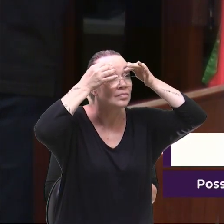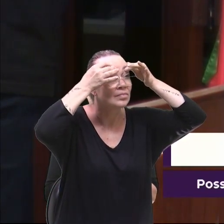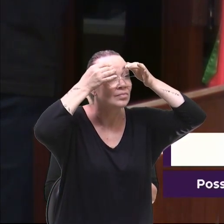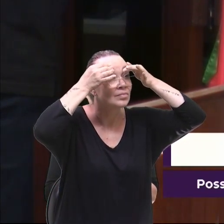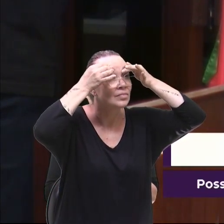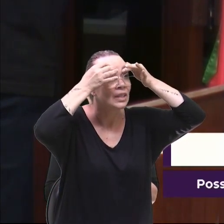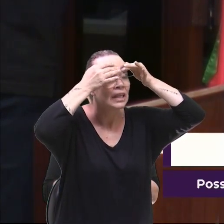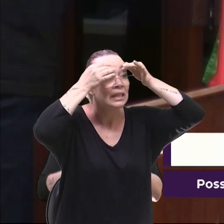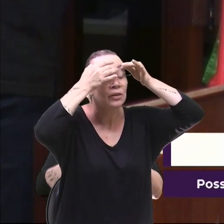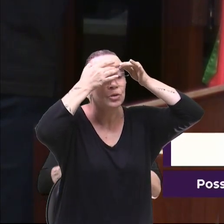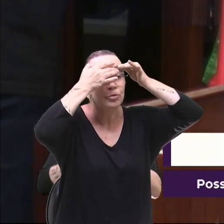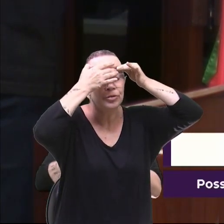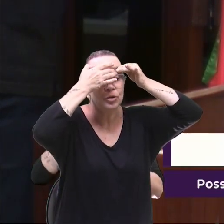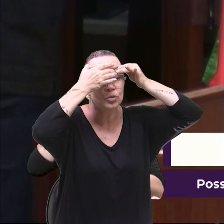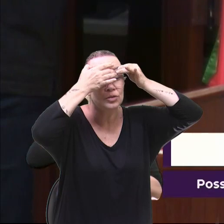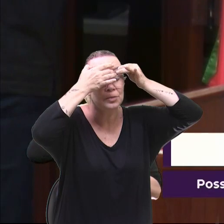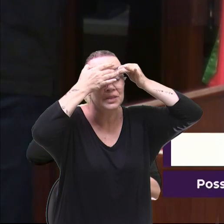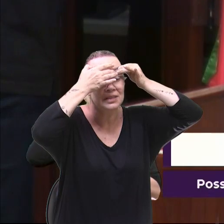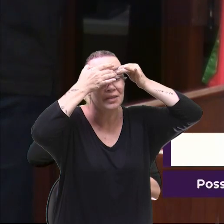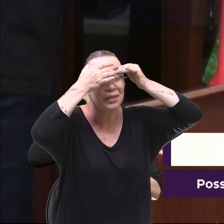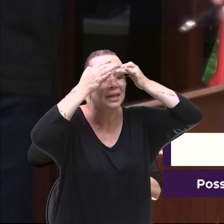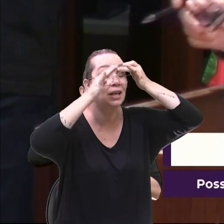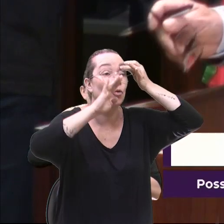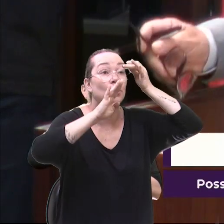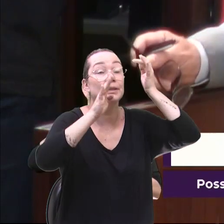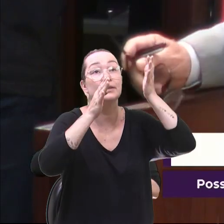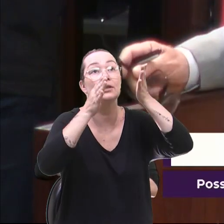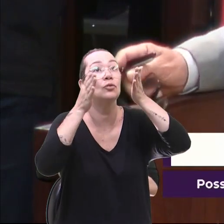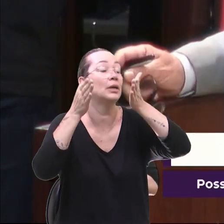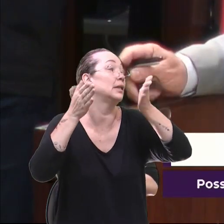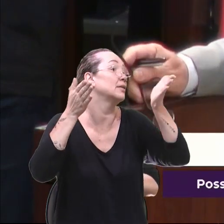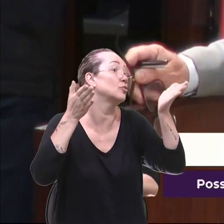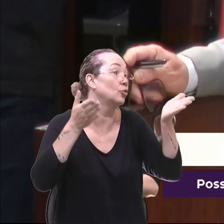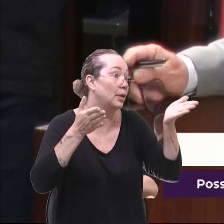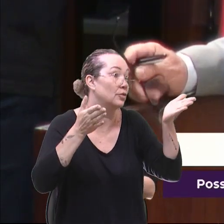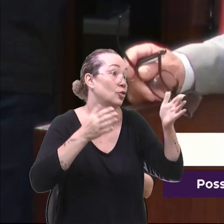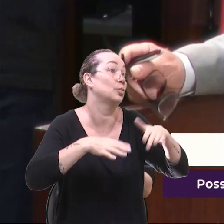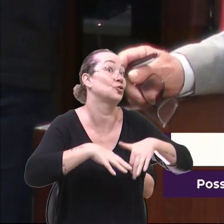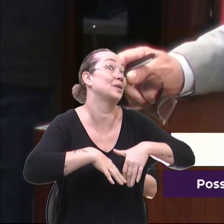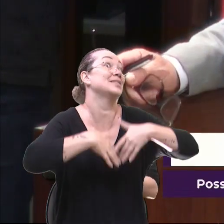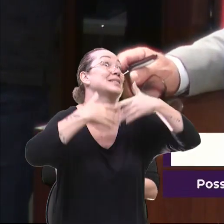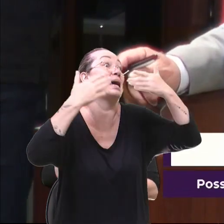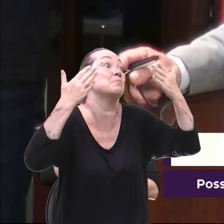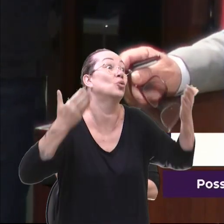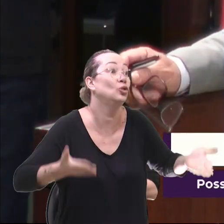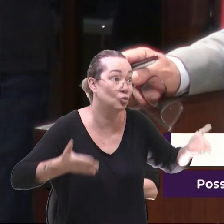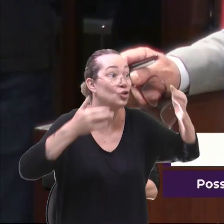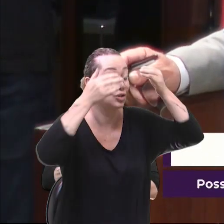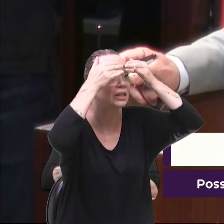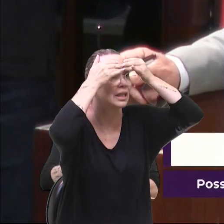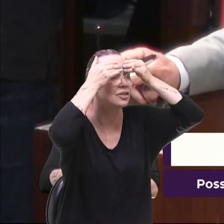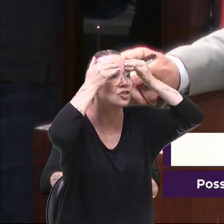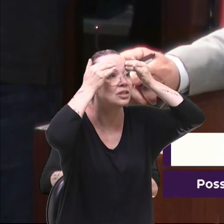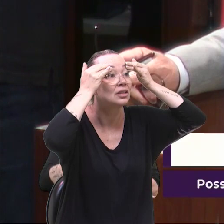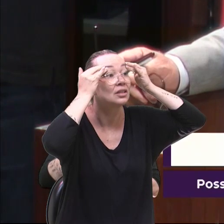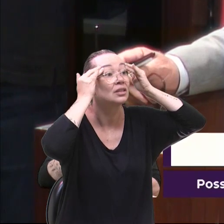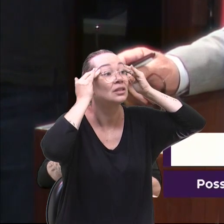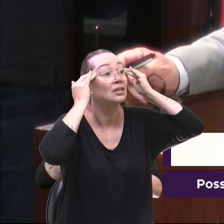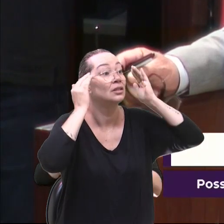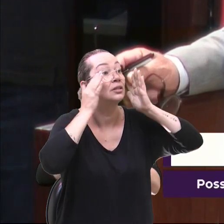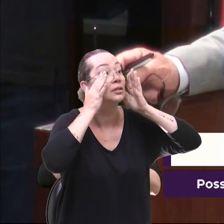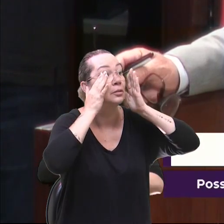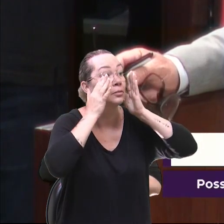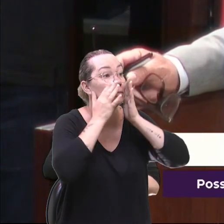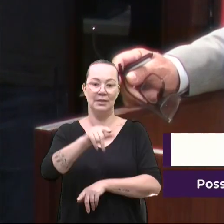e a Marisol, a presidente do PSDB, a presidente desta casa, indicada pelo